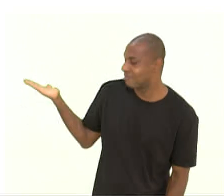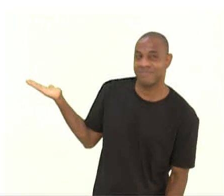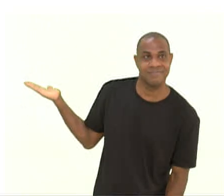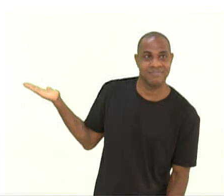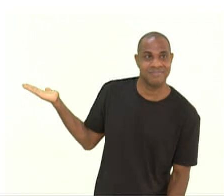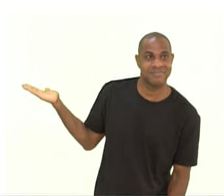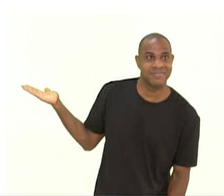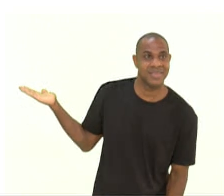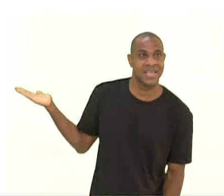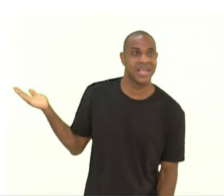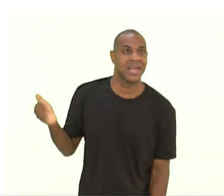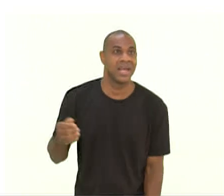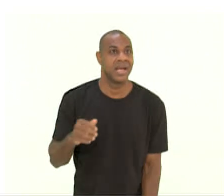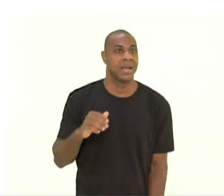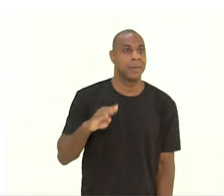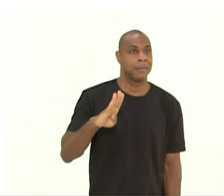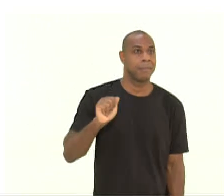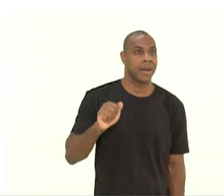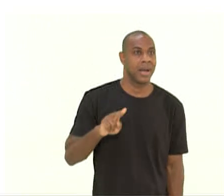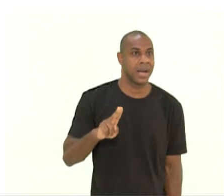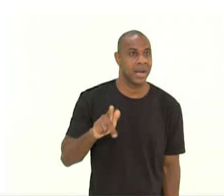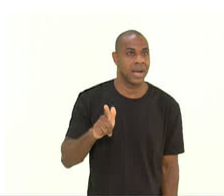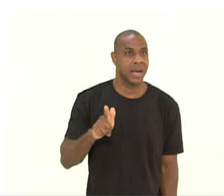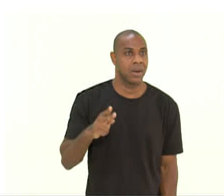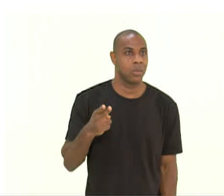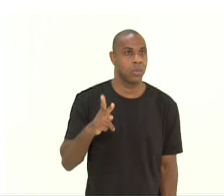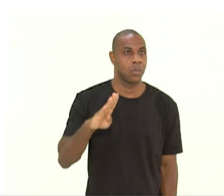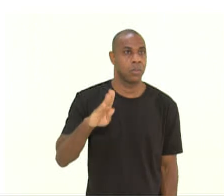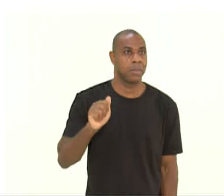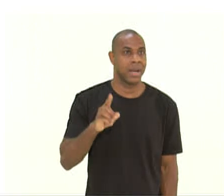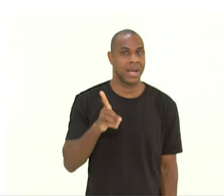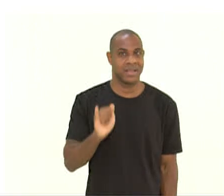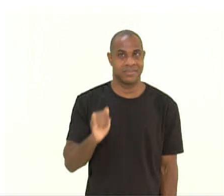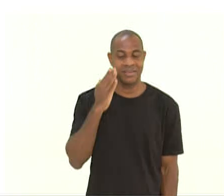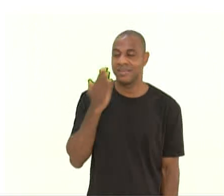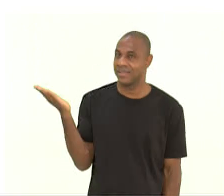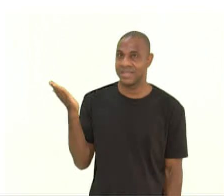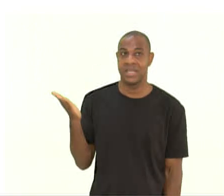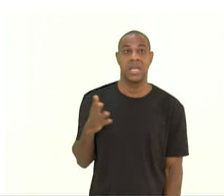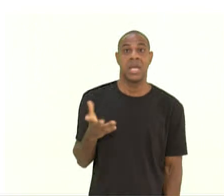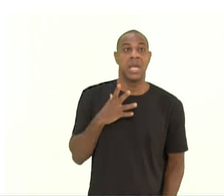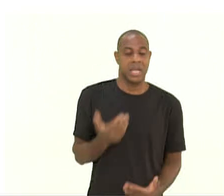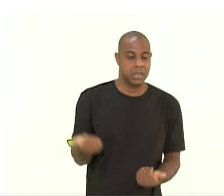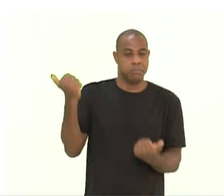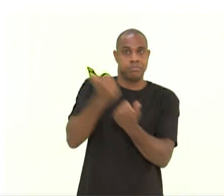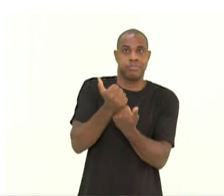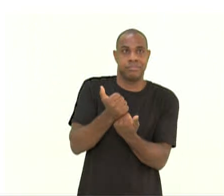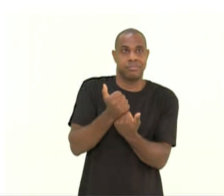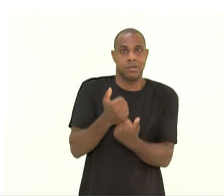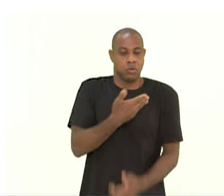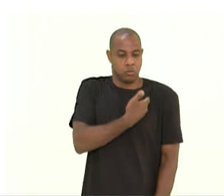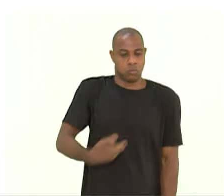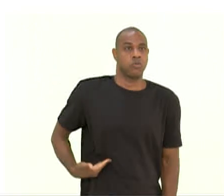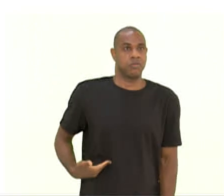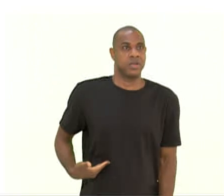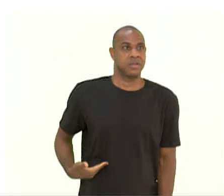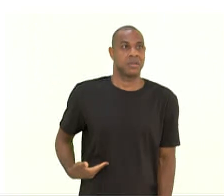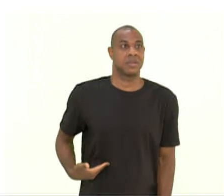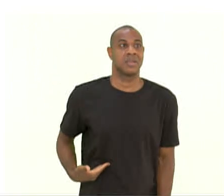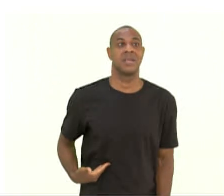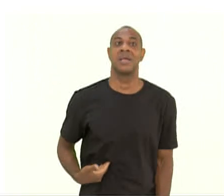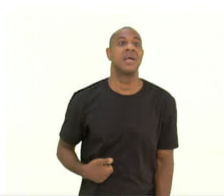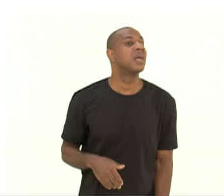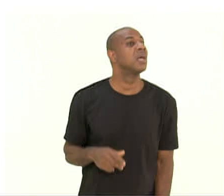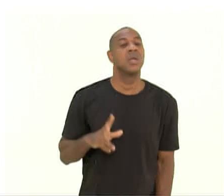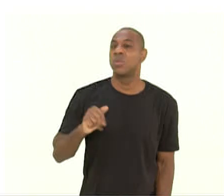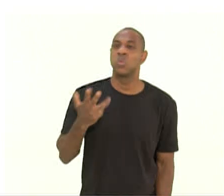você. O Abu Bakr, então, é o líder do Estado Islâmico que assumiu este governo, mas um governo que nunca